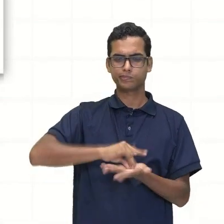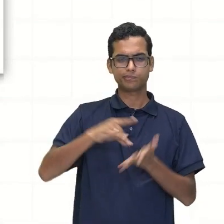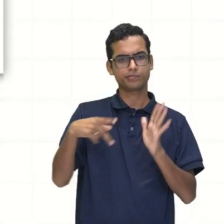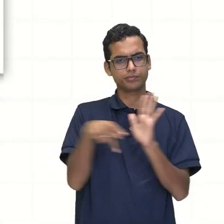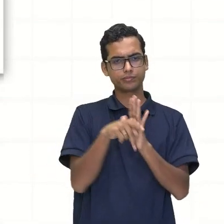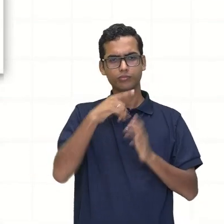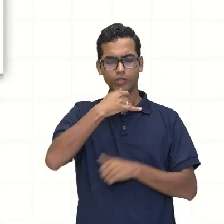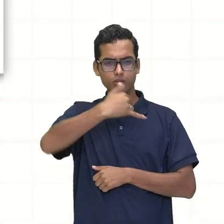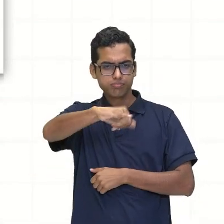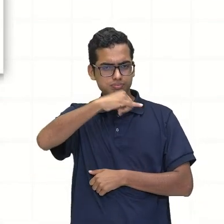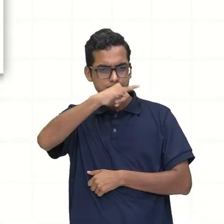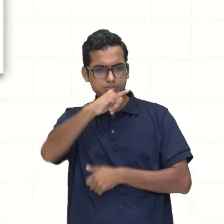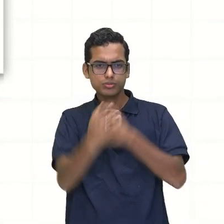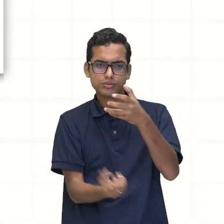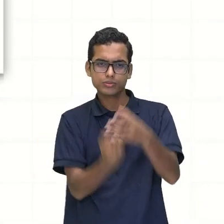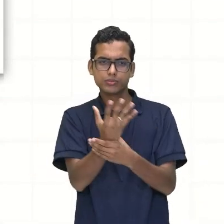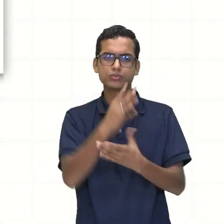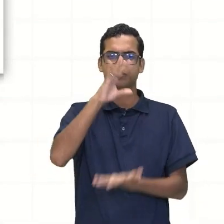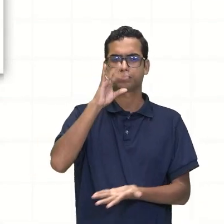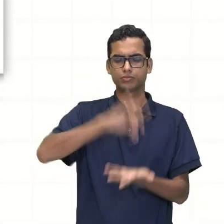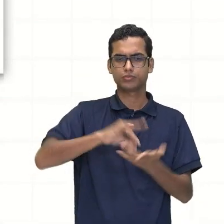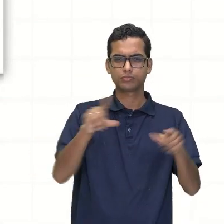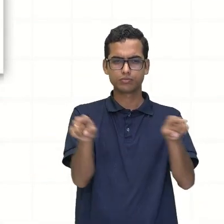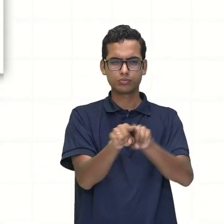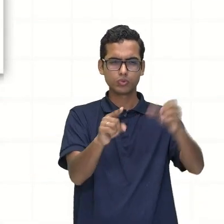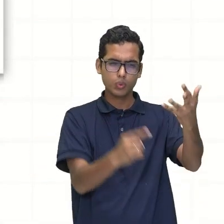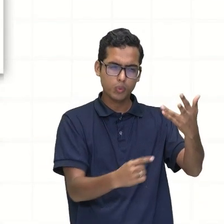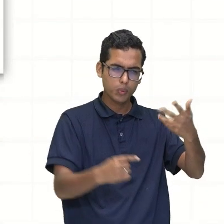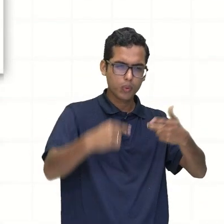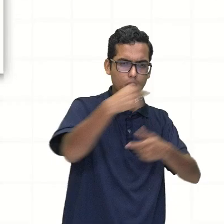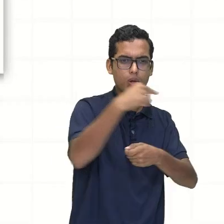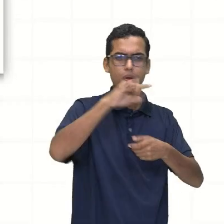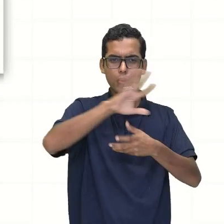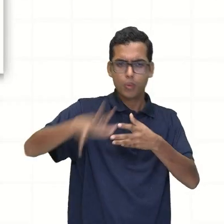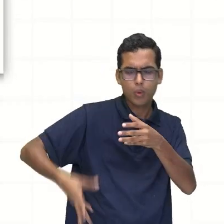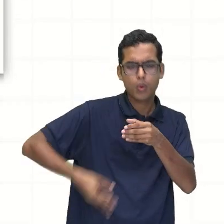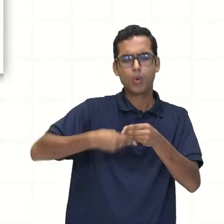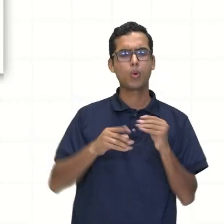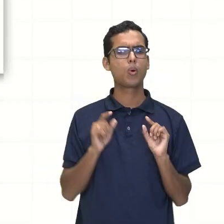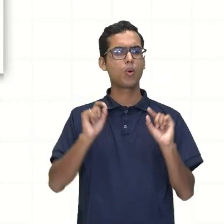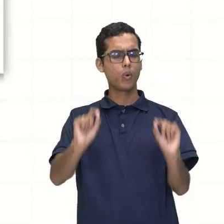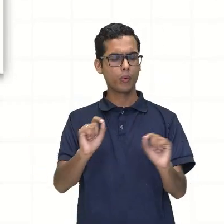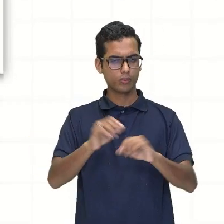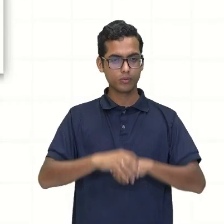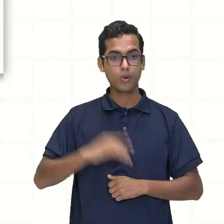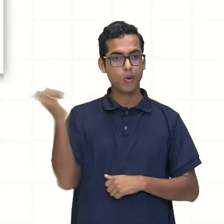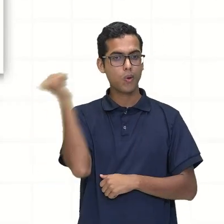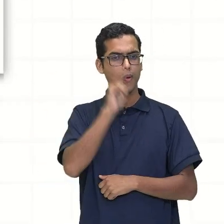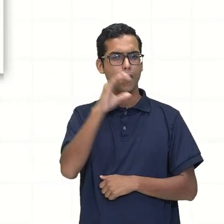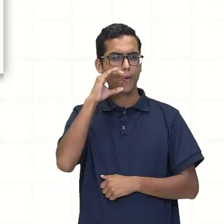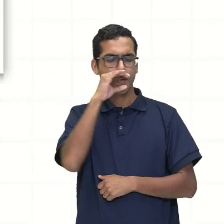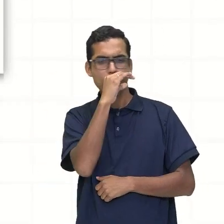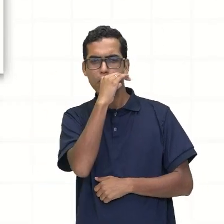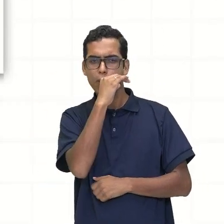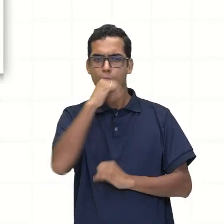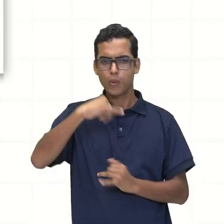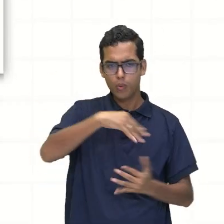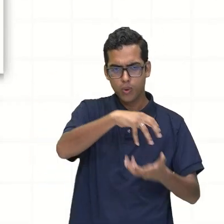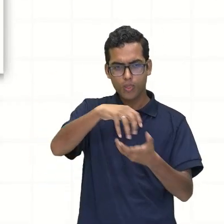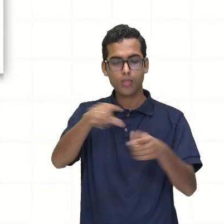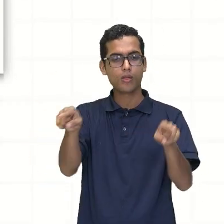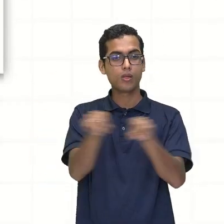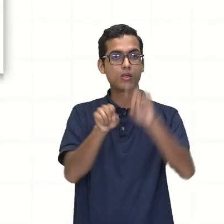unidade de energia gerada, né? Então, isso também vai contribuir para o quê? Para o aquecimento global, para essas